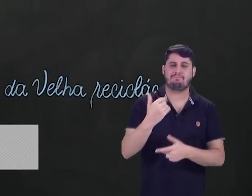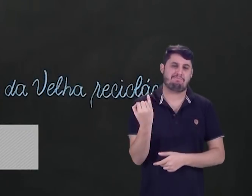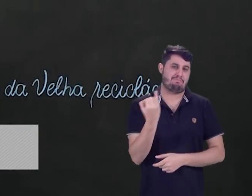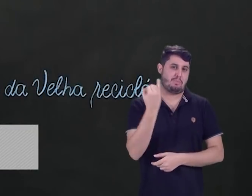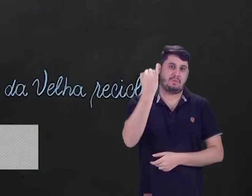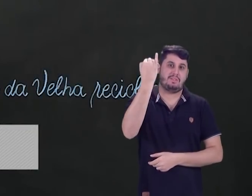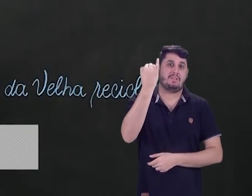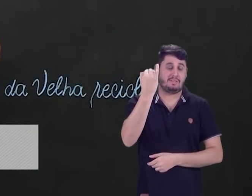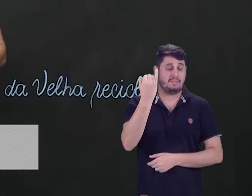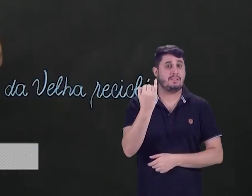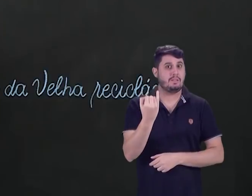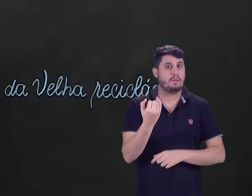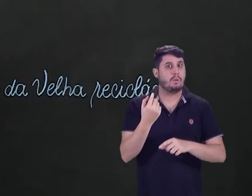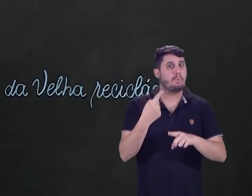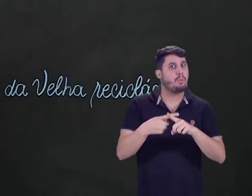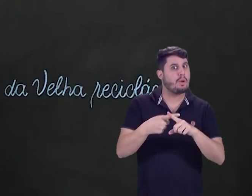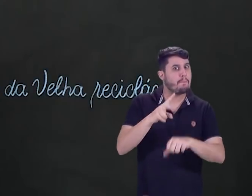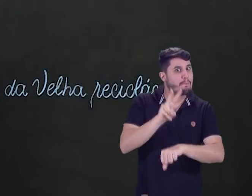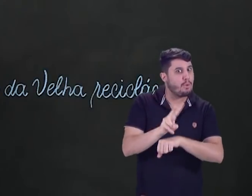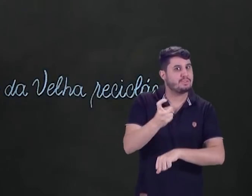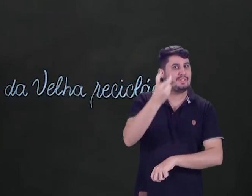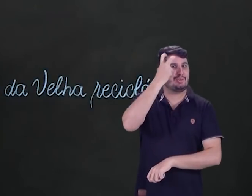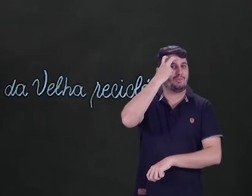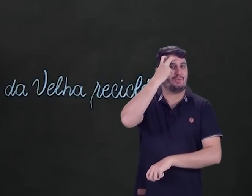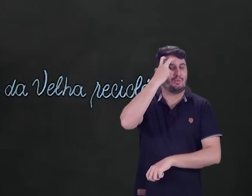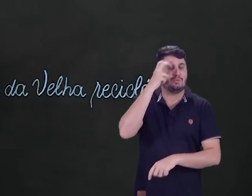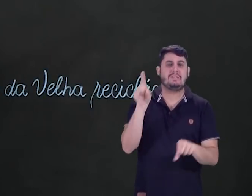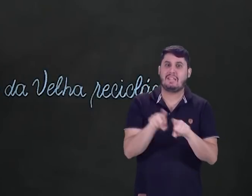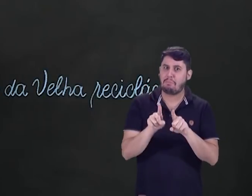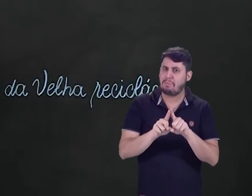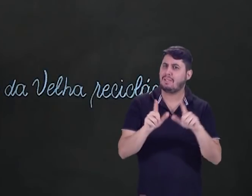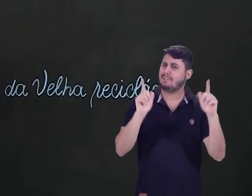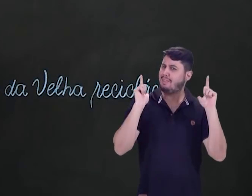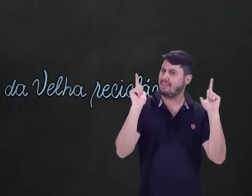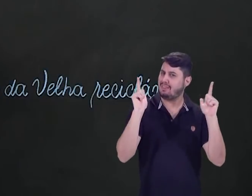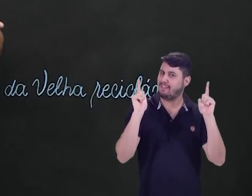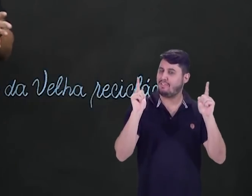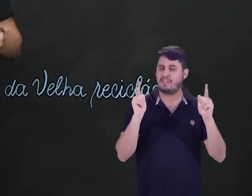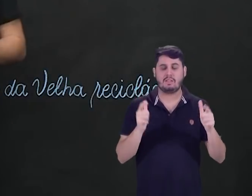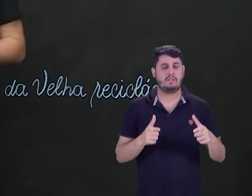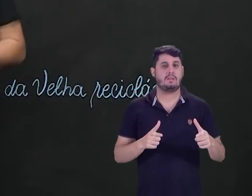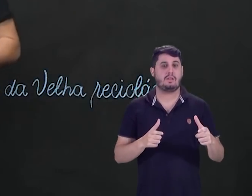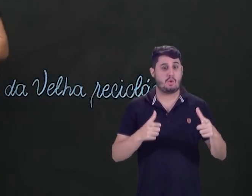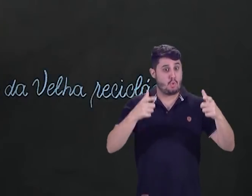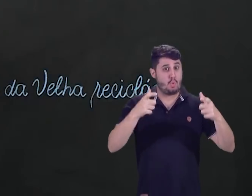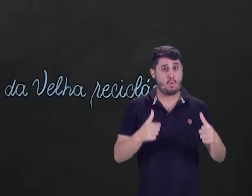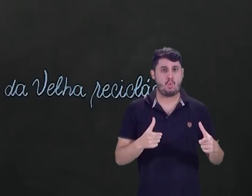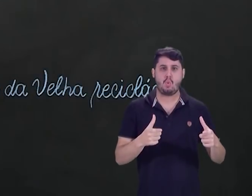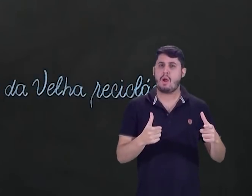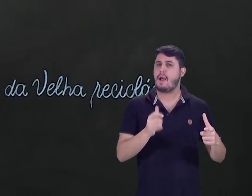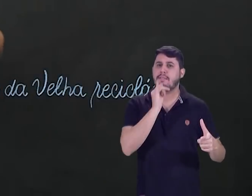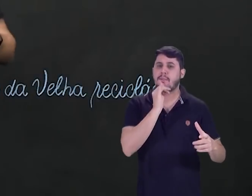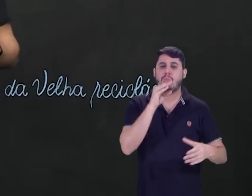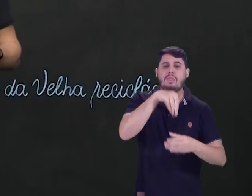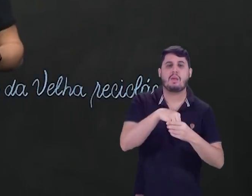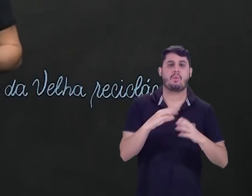que a gente mantenha a nossa cultura e mantenha a nossa diversão dentro de espaços fechados. Aqui nós vamos trabalhar com jogos